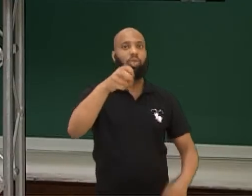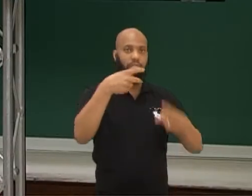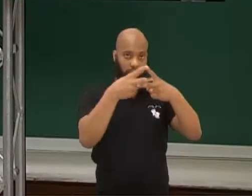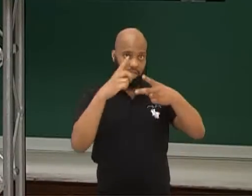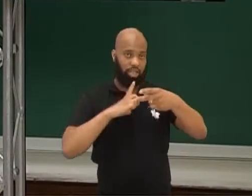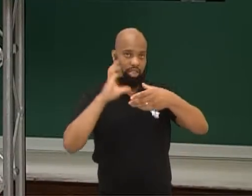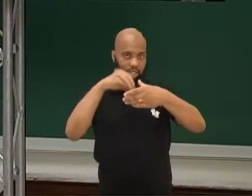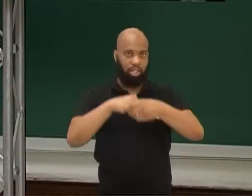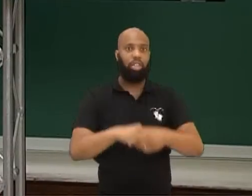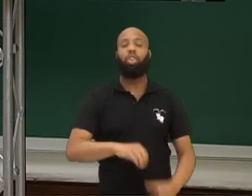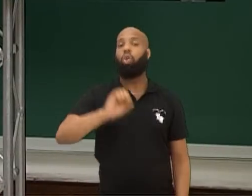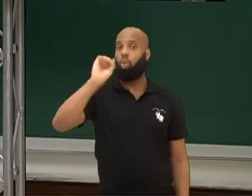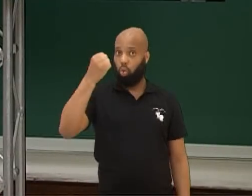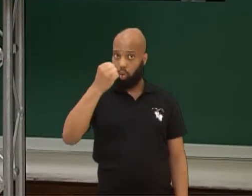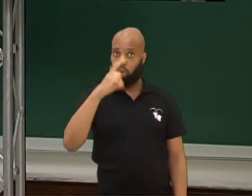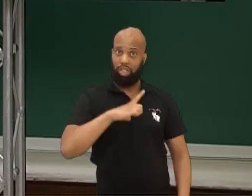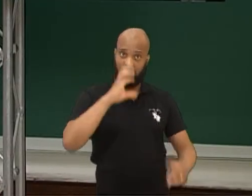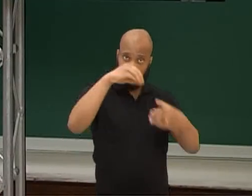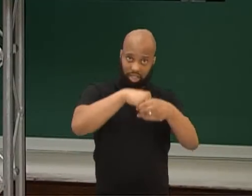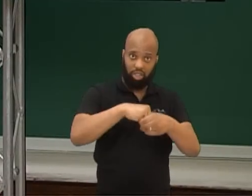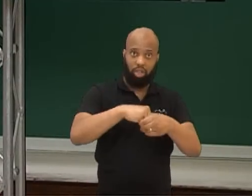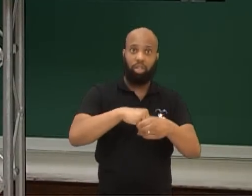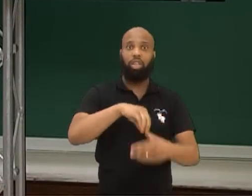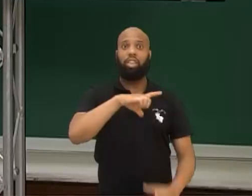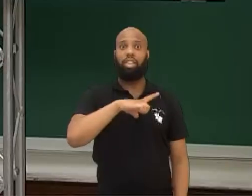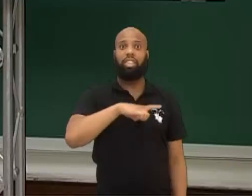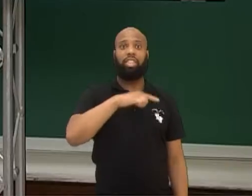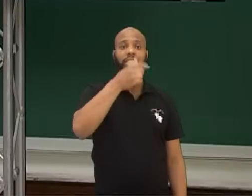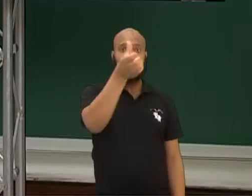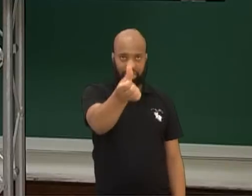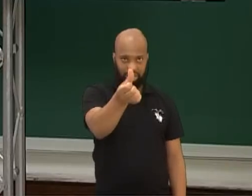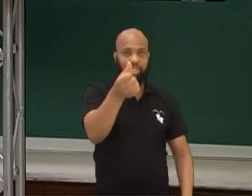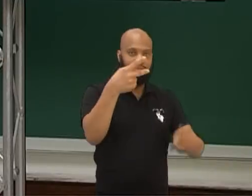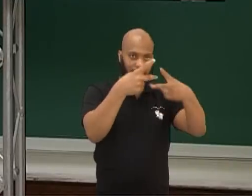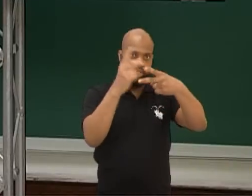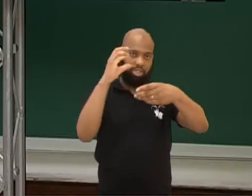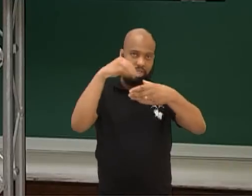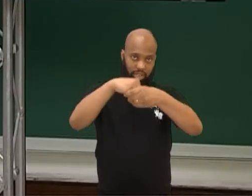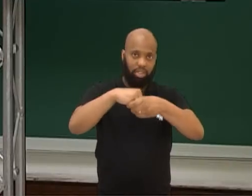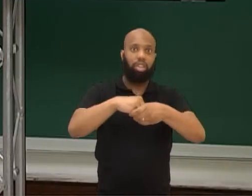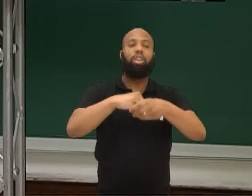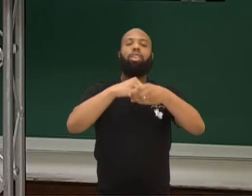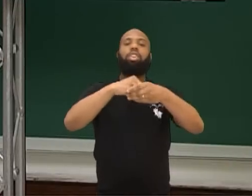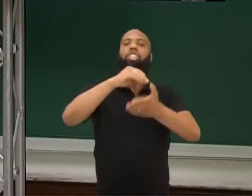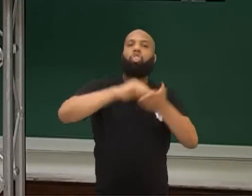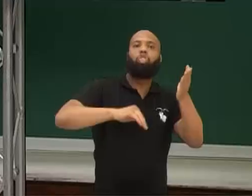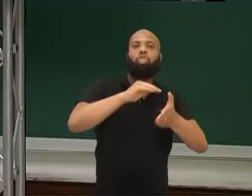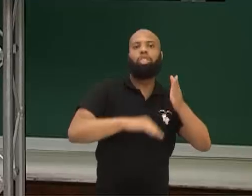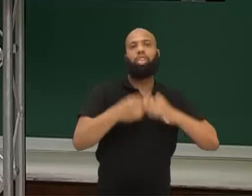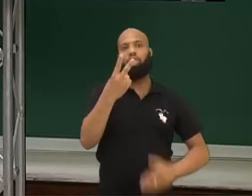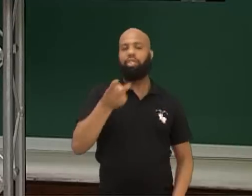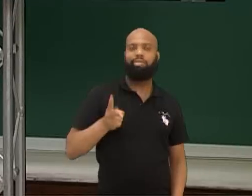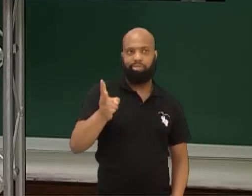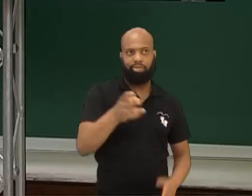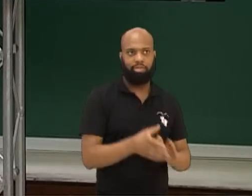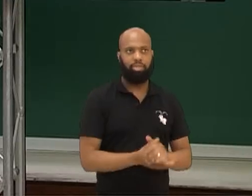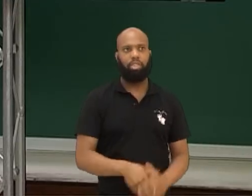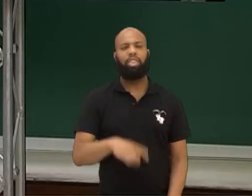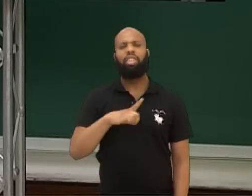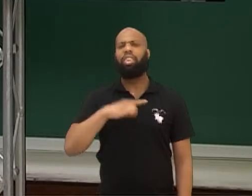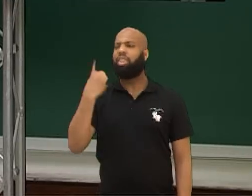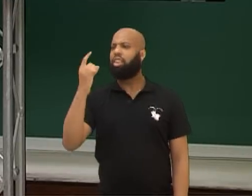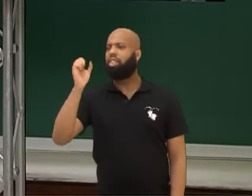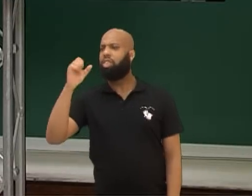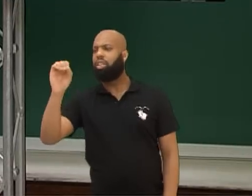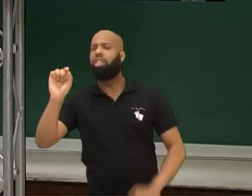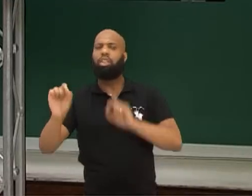5 triângulos. Octógono, 6 triângulos. Então, diminui 2. Da onde saiu esse